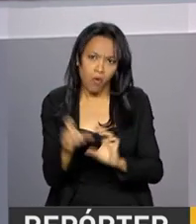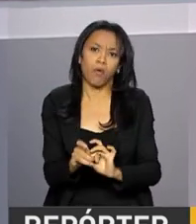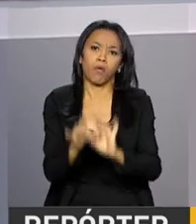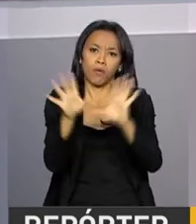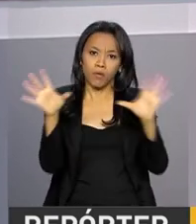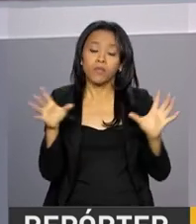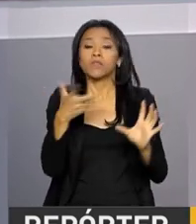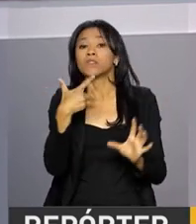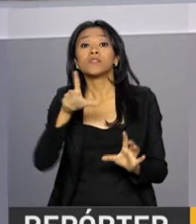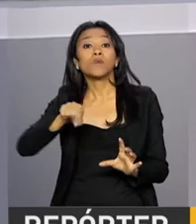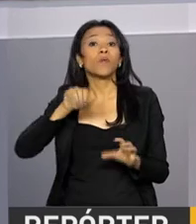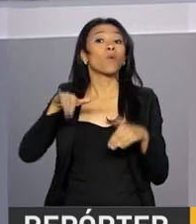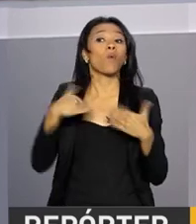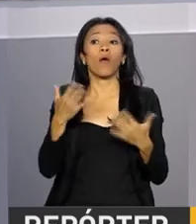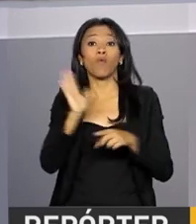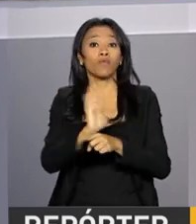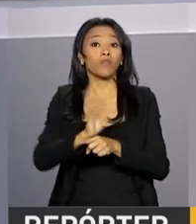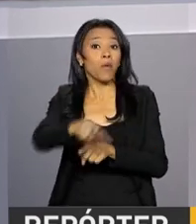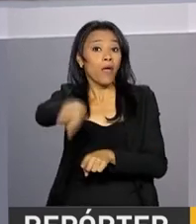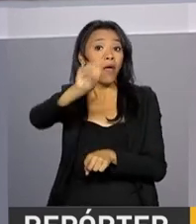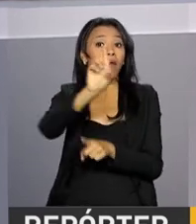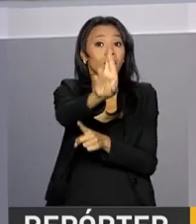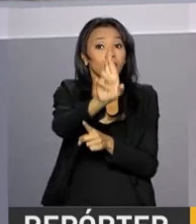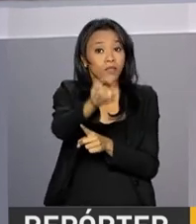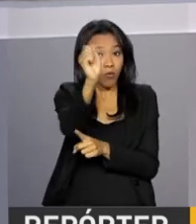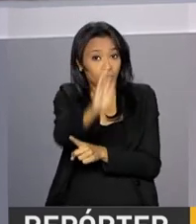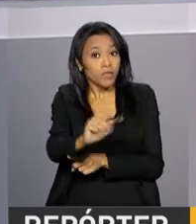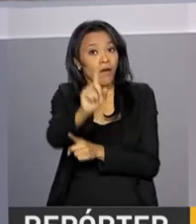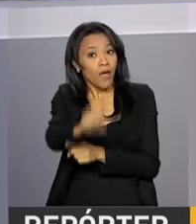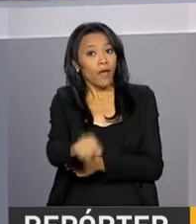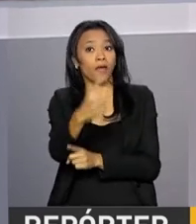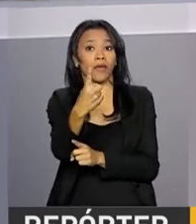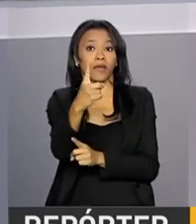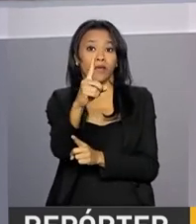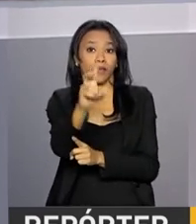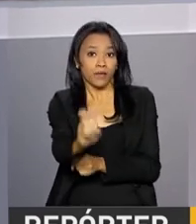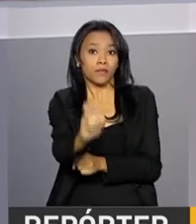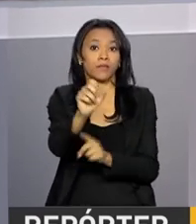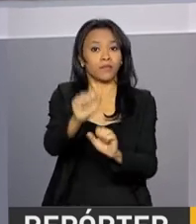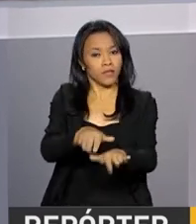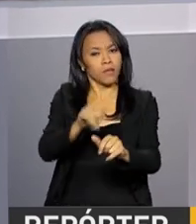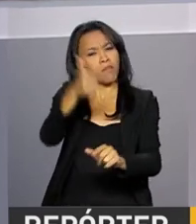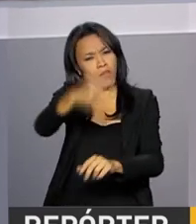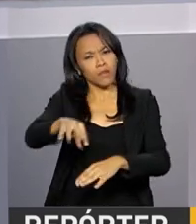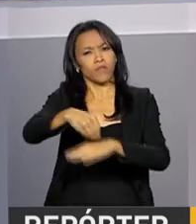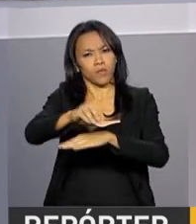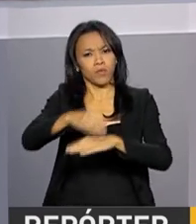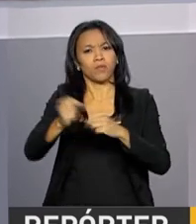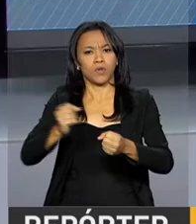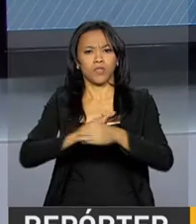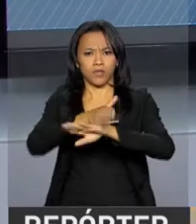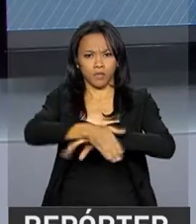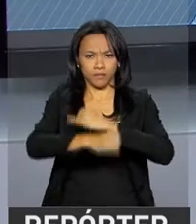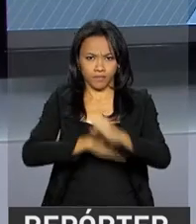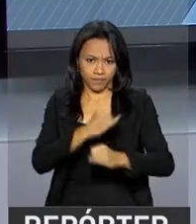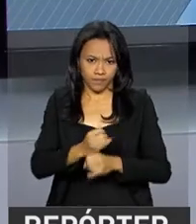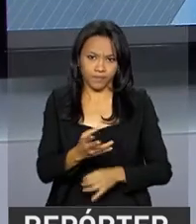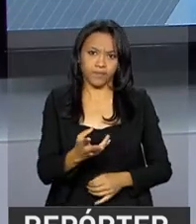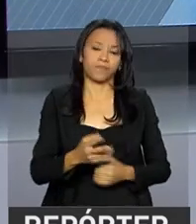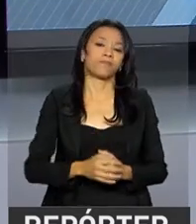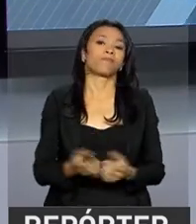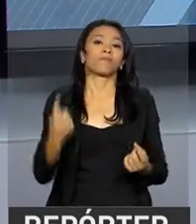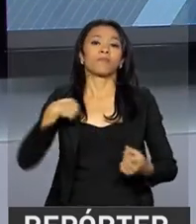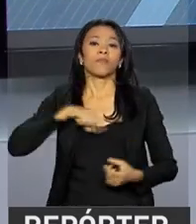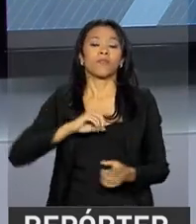representar o brasil no oscar será em 15 de setembro mais informações no site da ancine nós